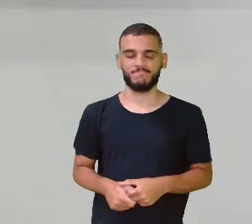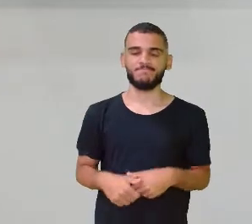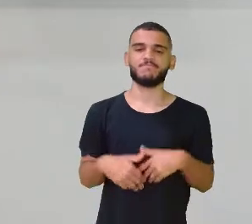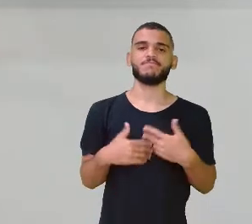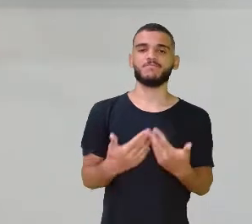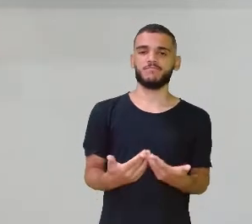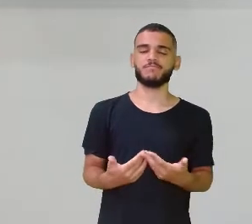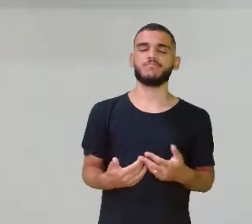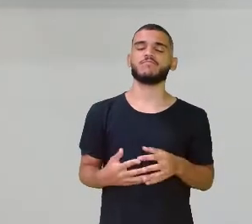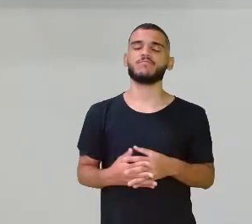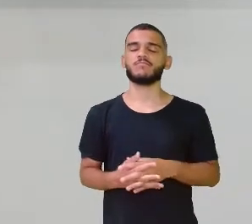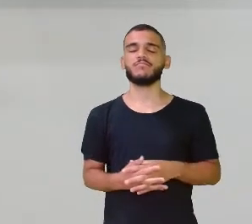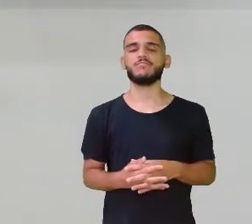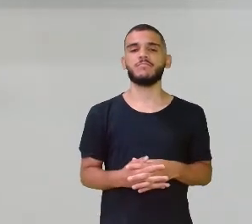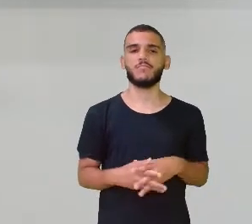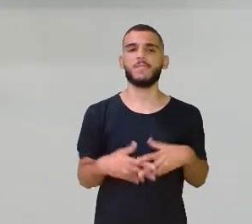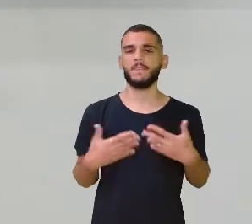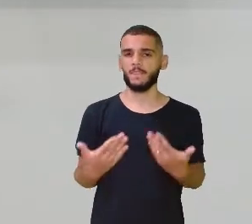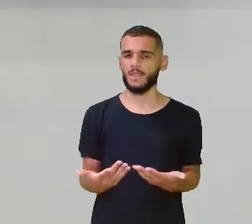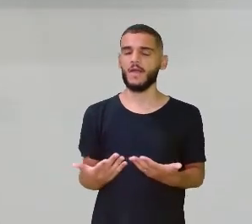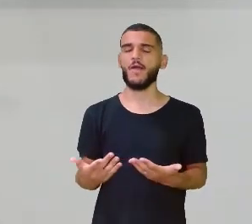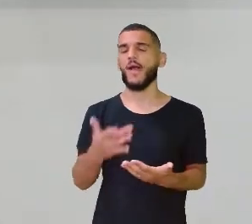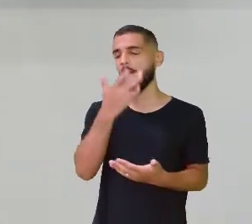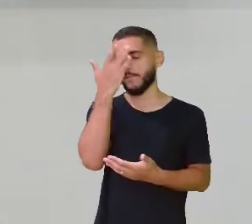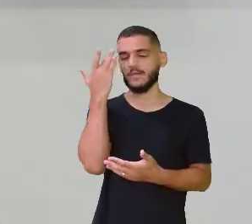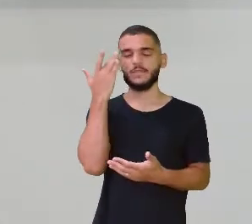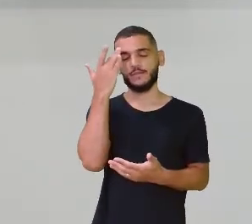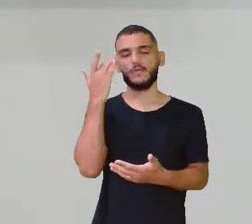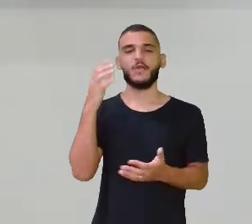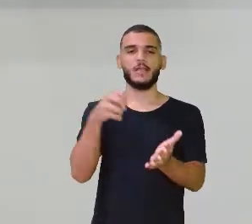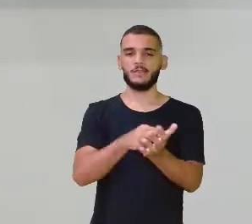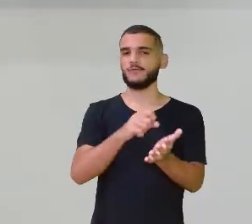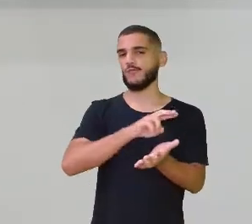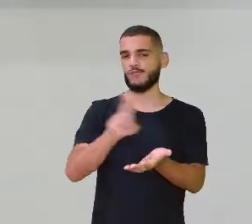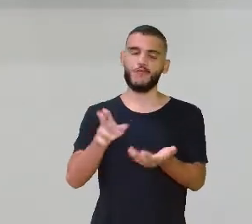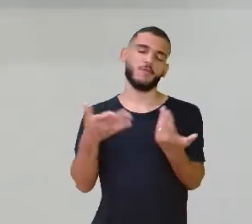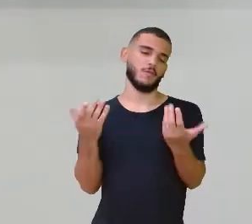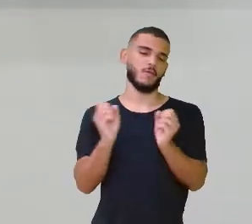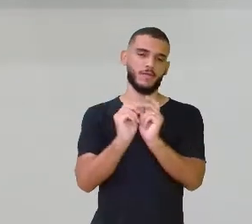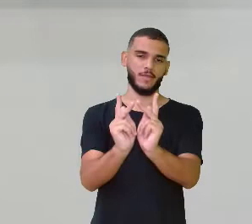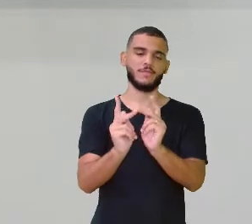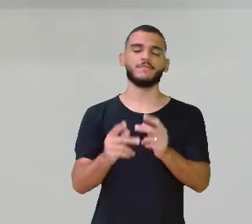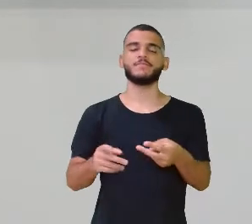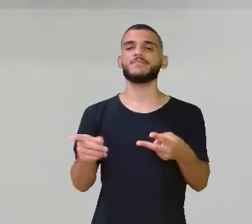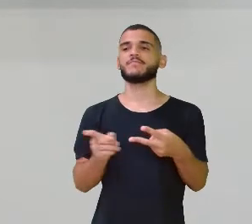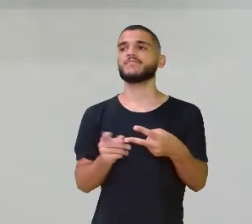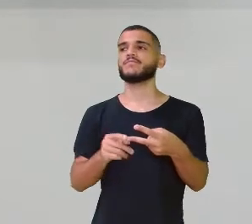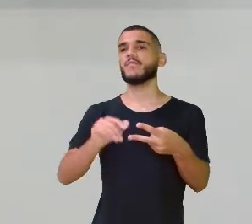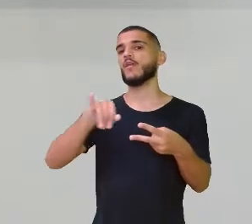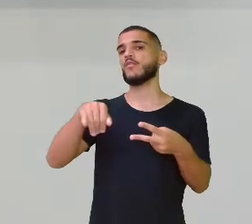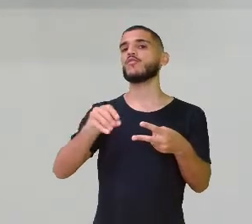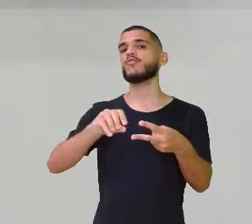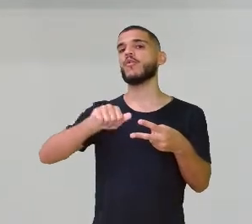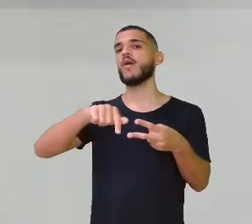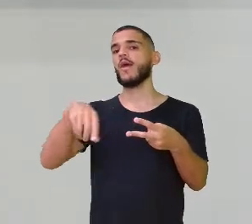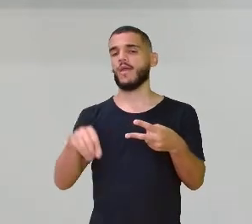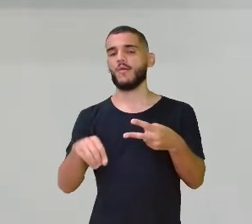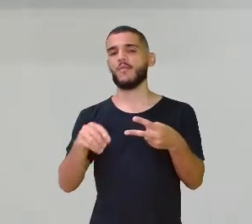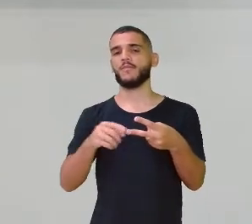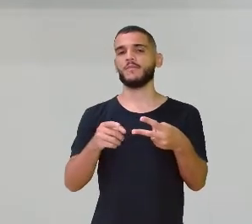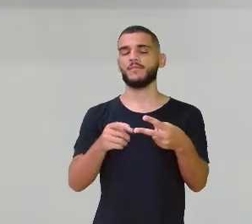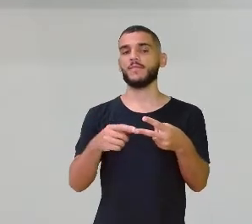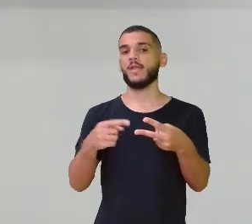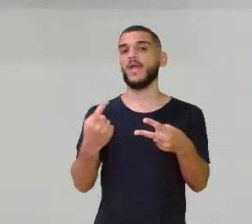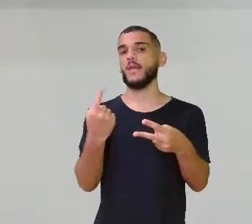só de uma família, depende da pessoa que quer registrar o nome da Sofia, tá? E aqui tem o João. O João é o